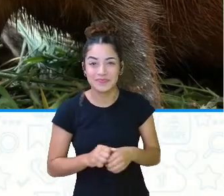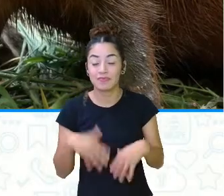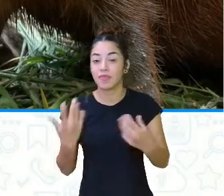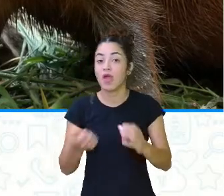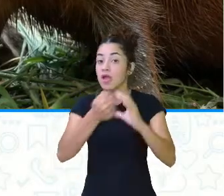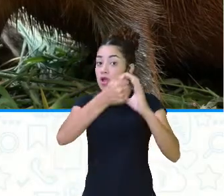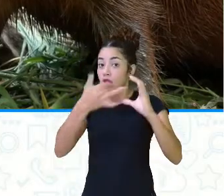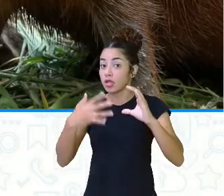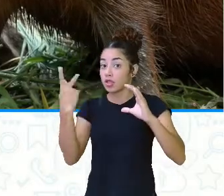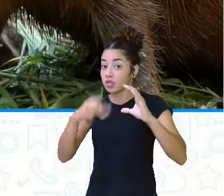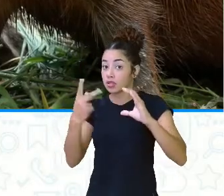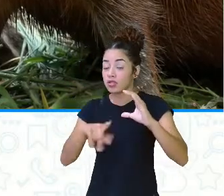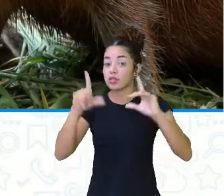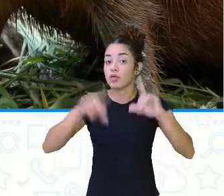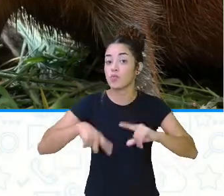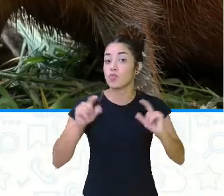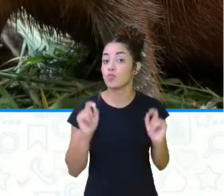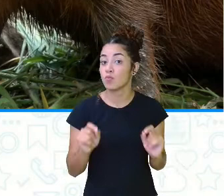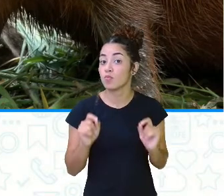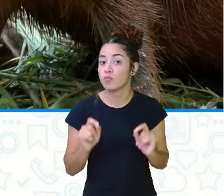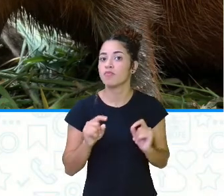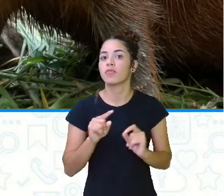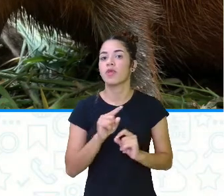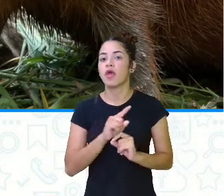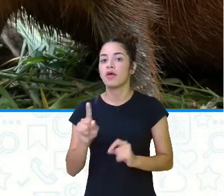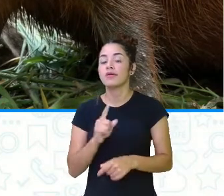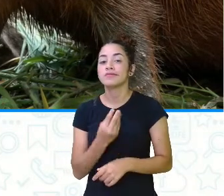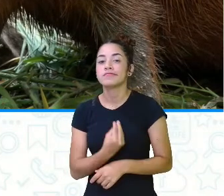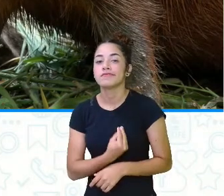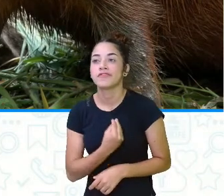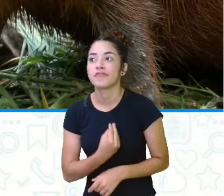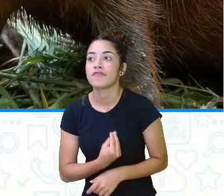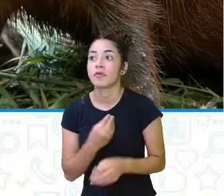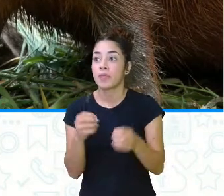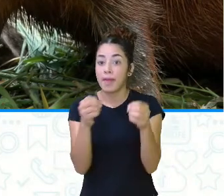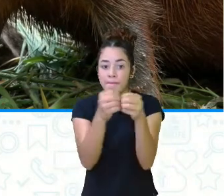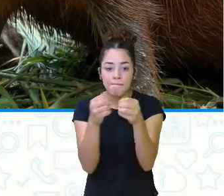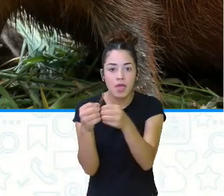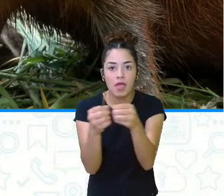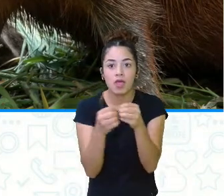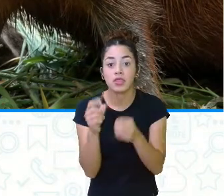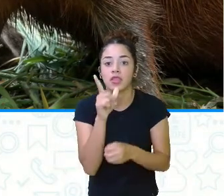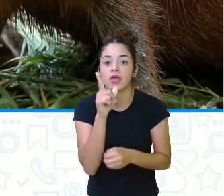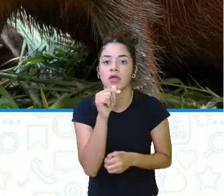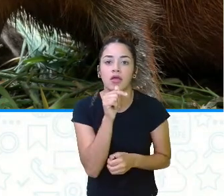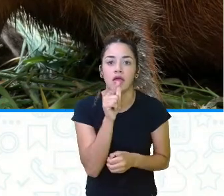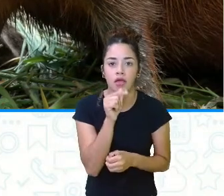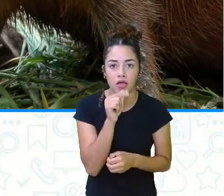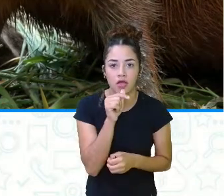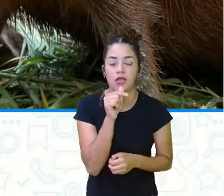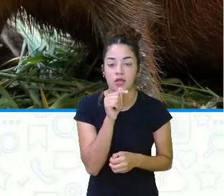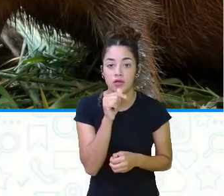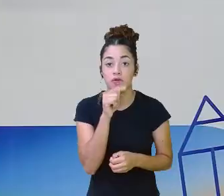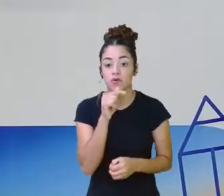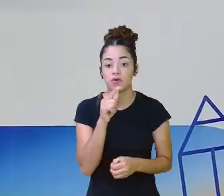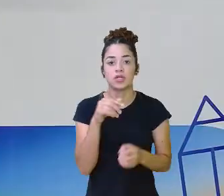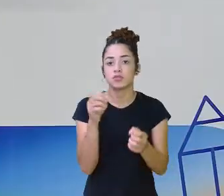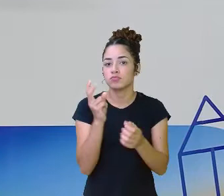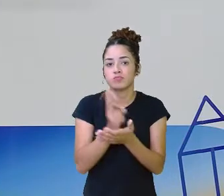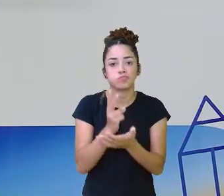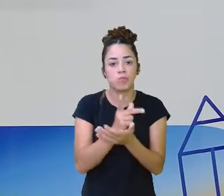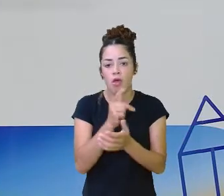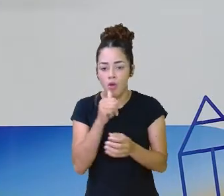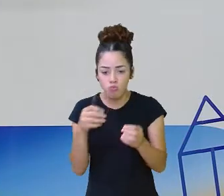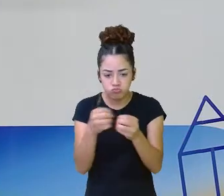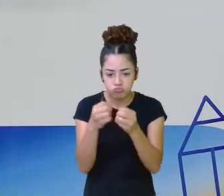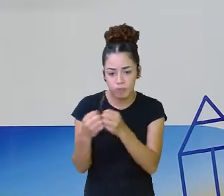desse animal são o quê? Que eles vivem perto de água, permanentemente eles estão perto da água,